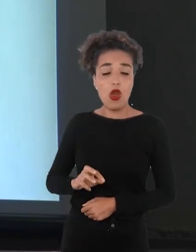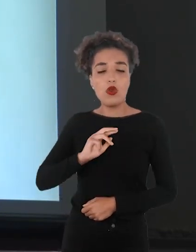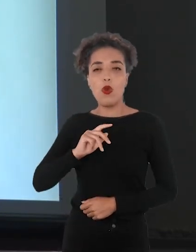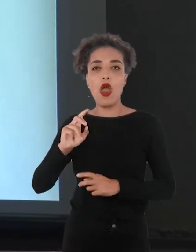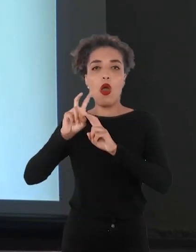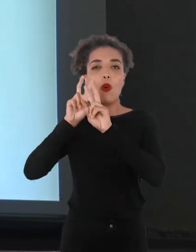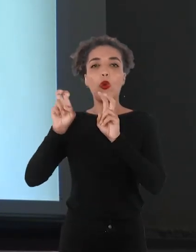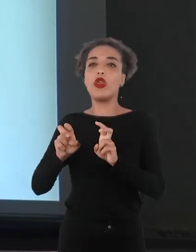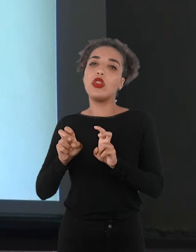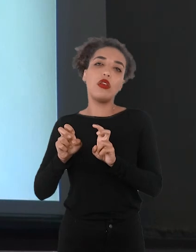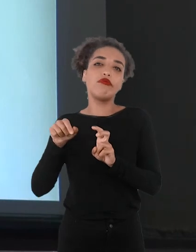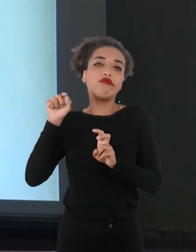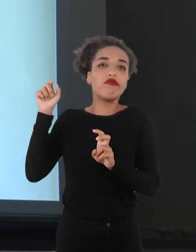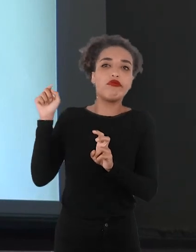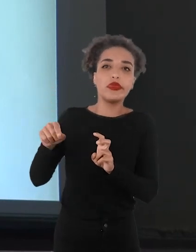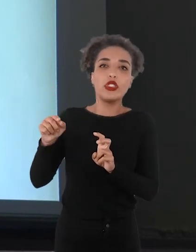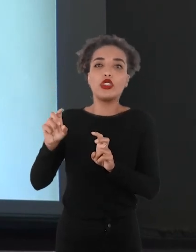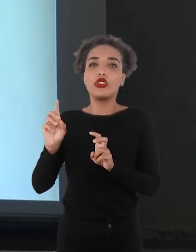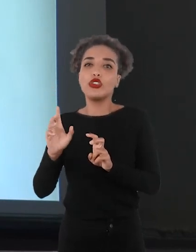que possa ser